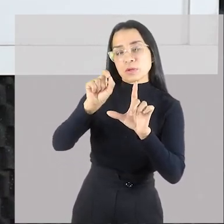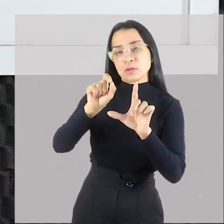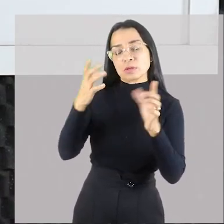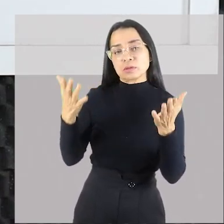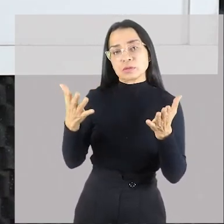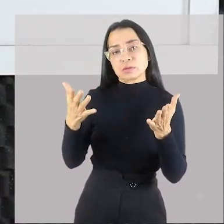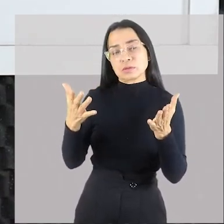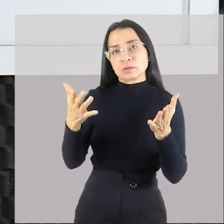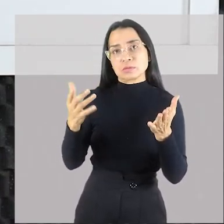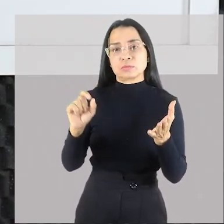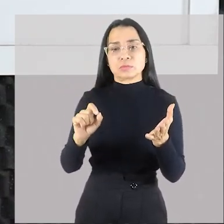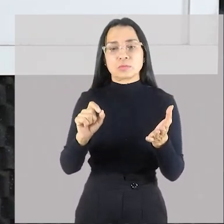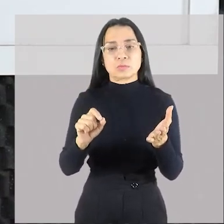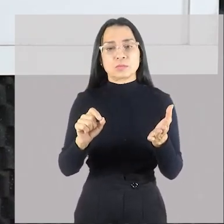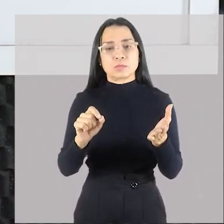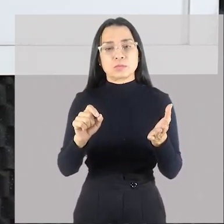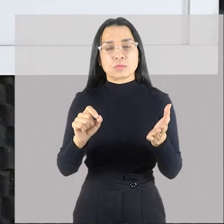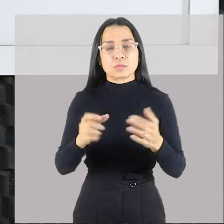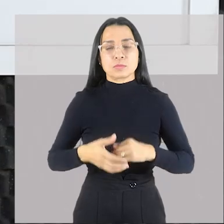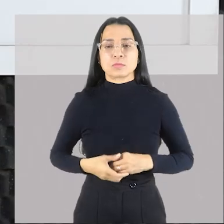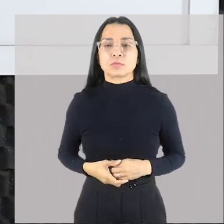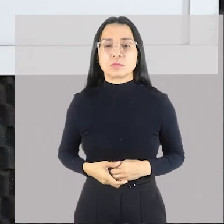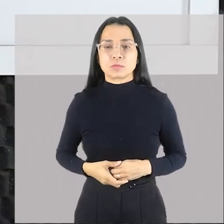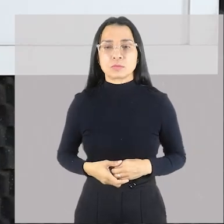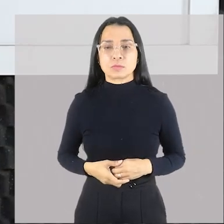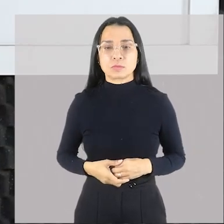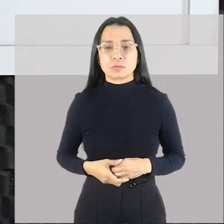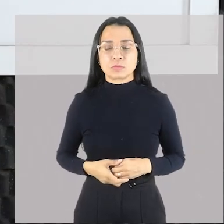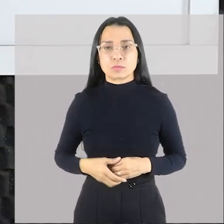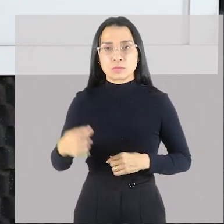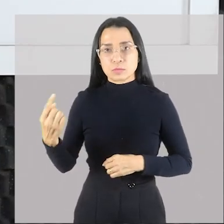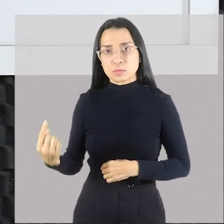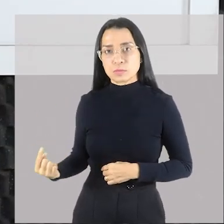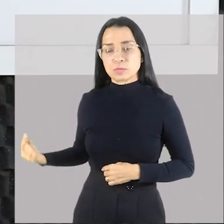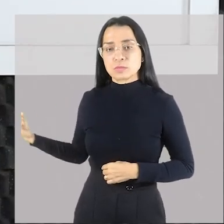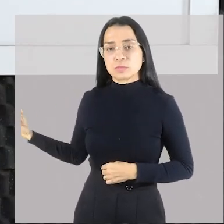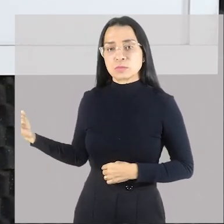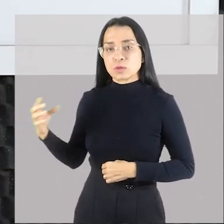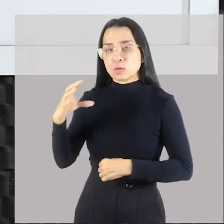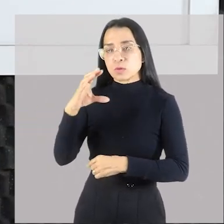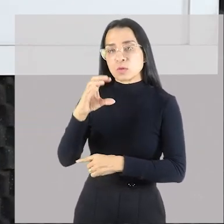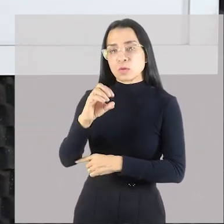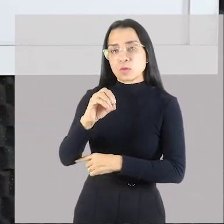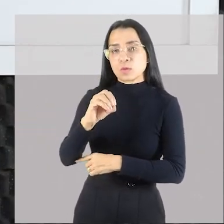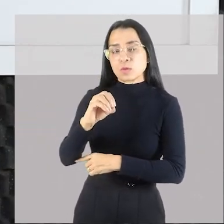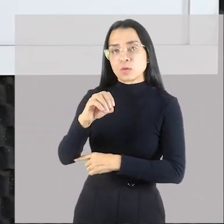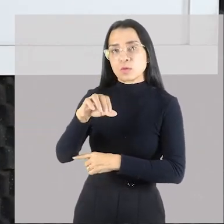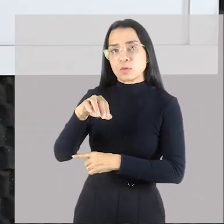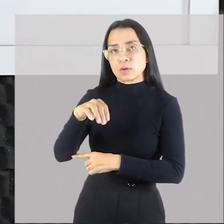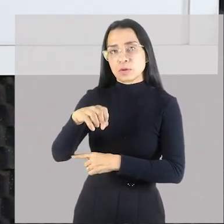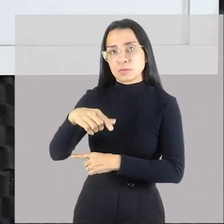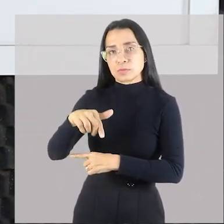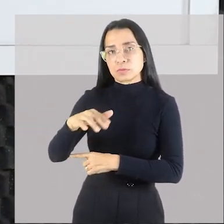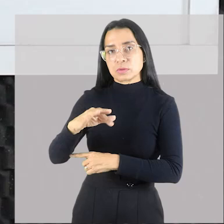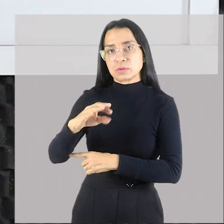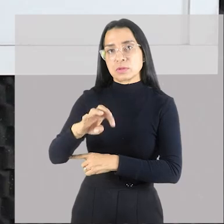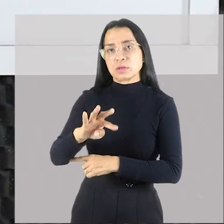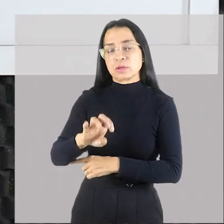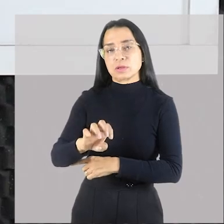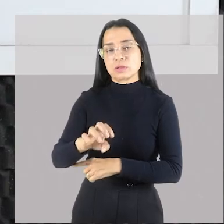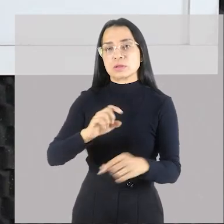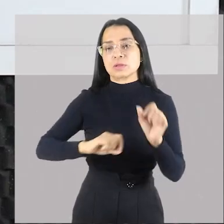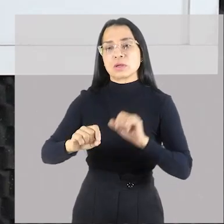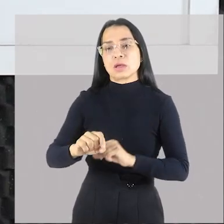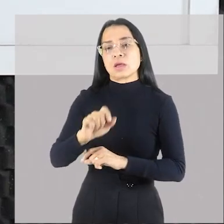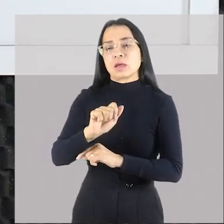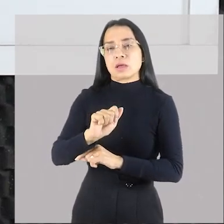afim ser uma função crescente, o coeficiente a ele tem que ser maior do que zero,